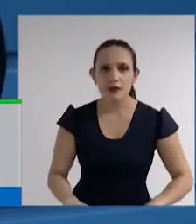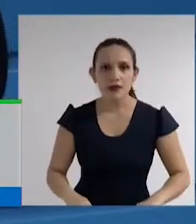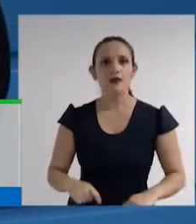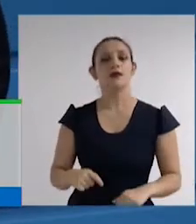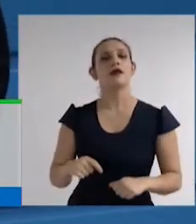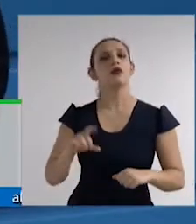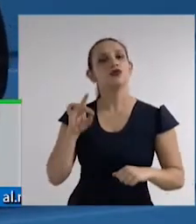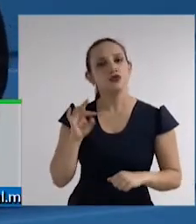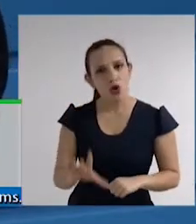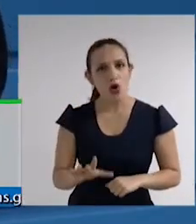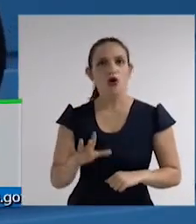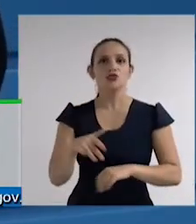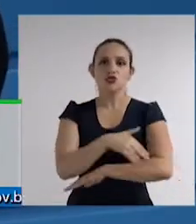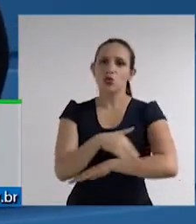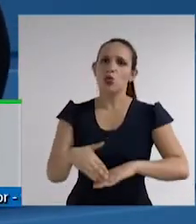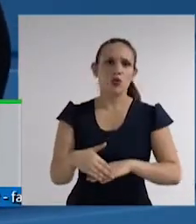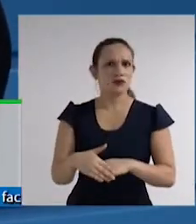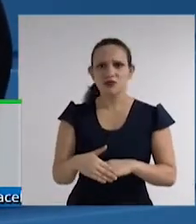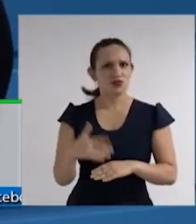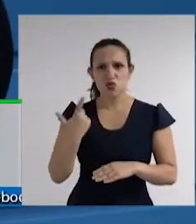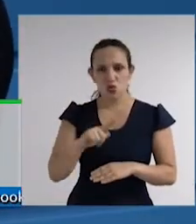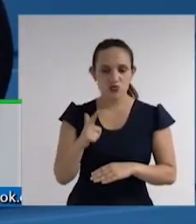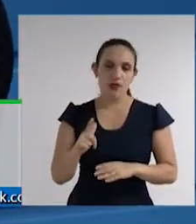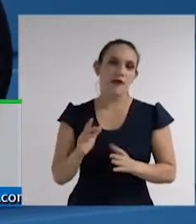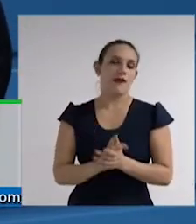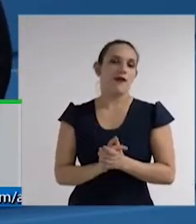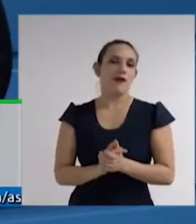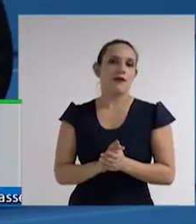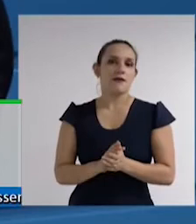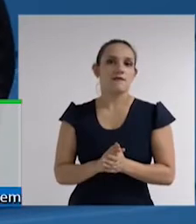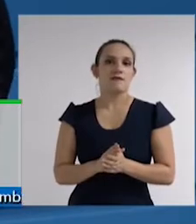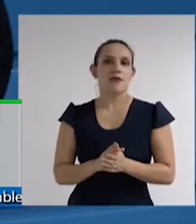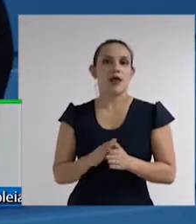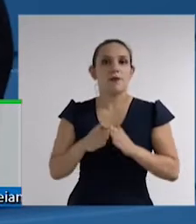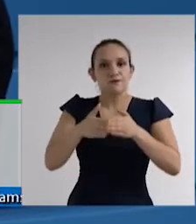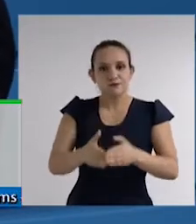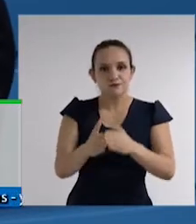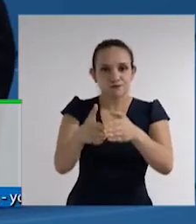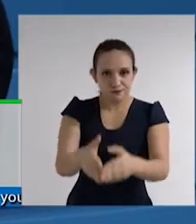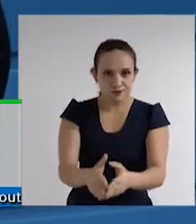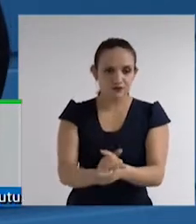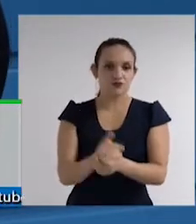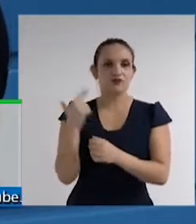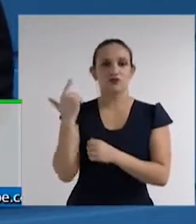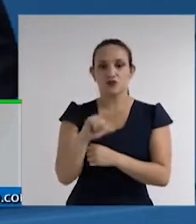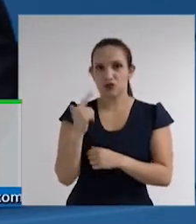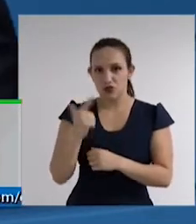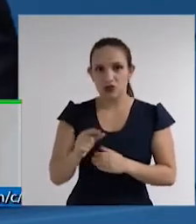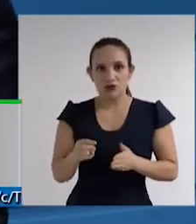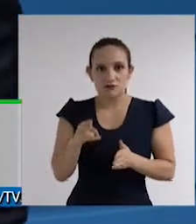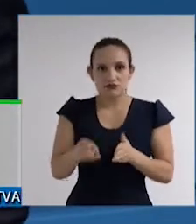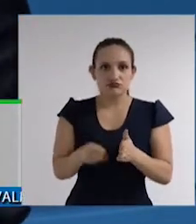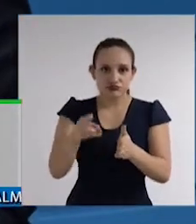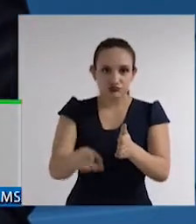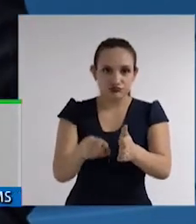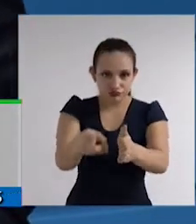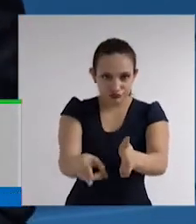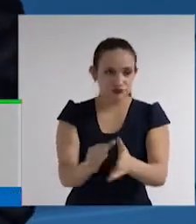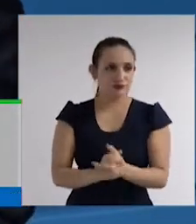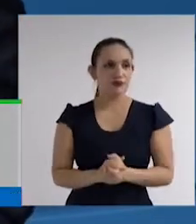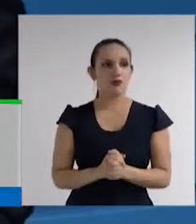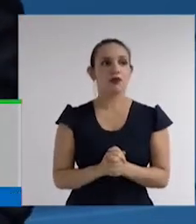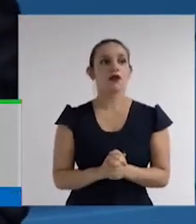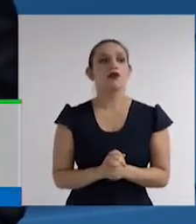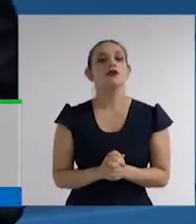Brasil anda sob rodas. Não investimos em hidrovias, não investimos em ferrovias E